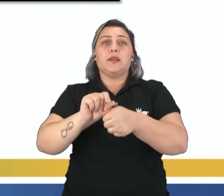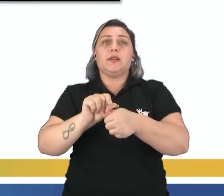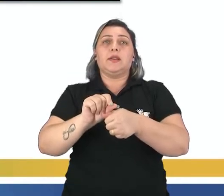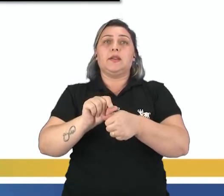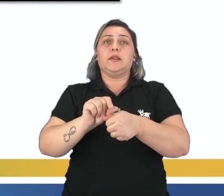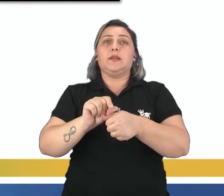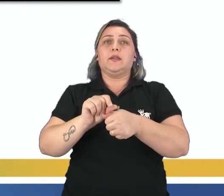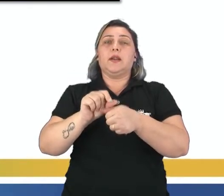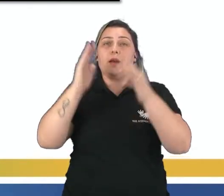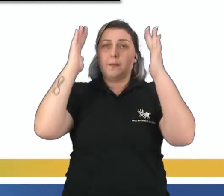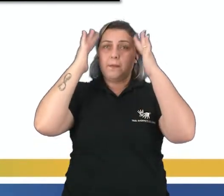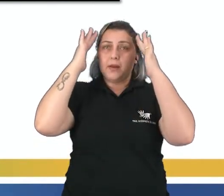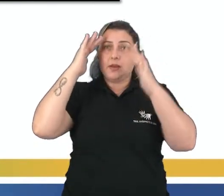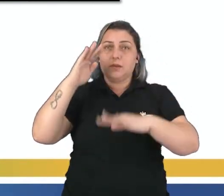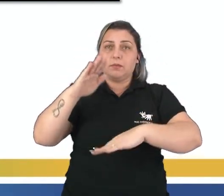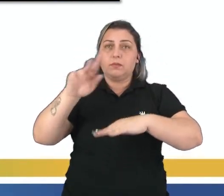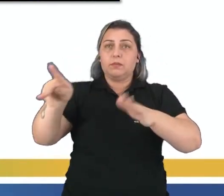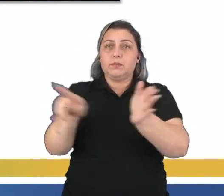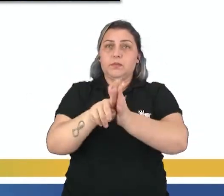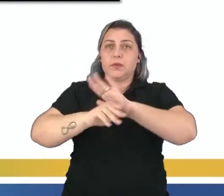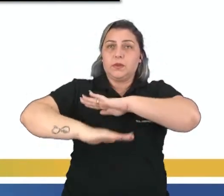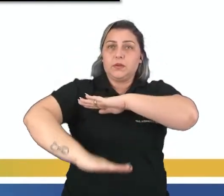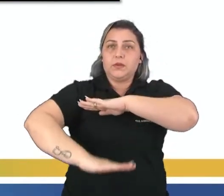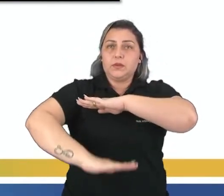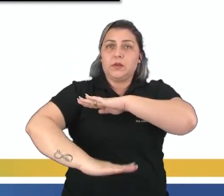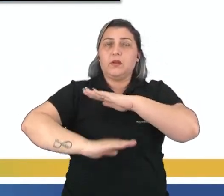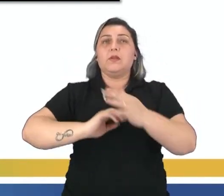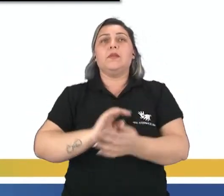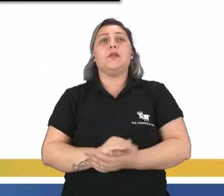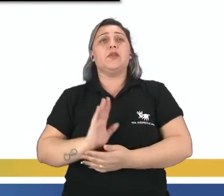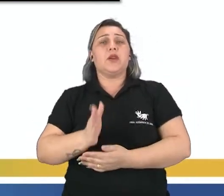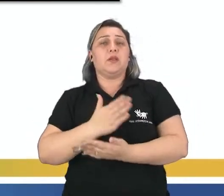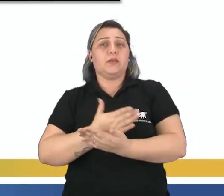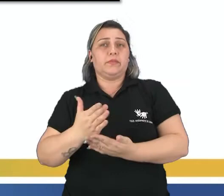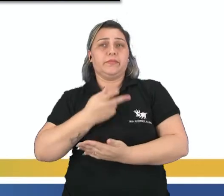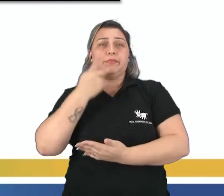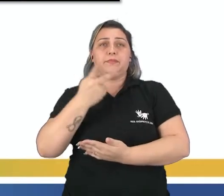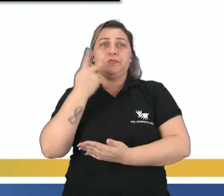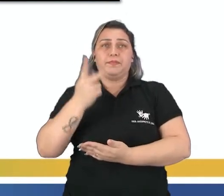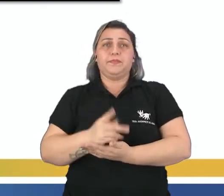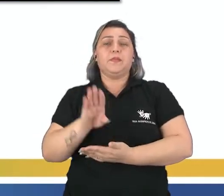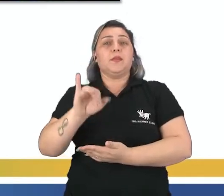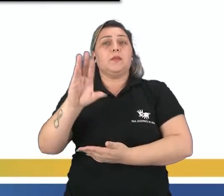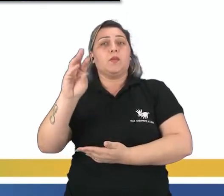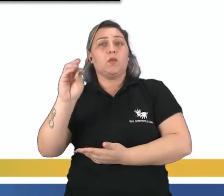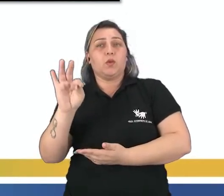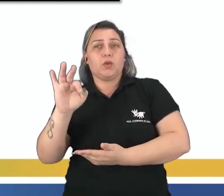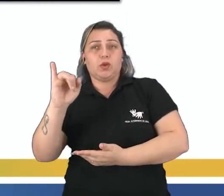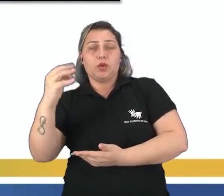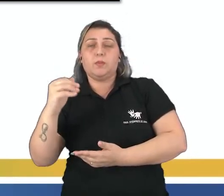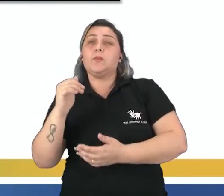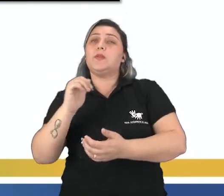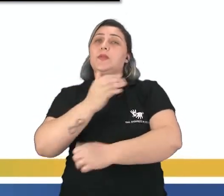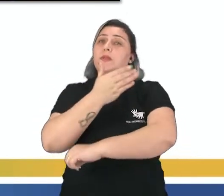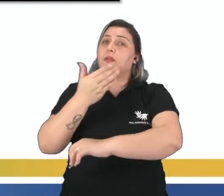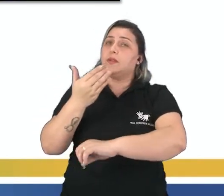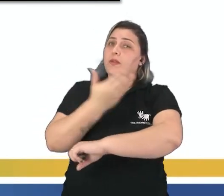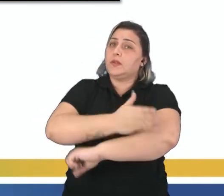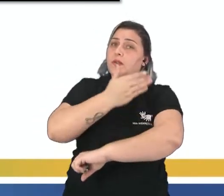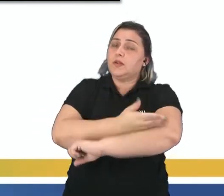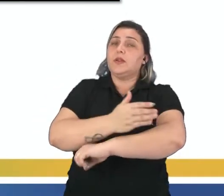sem bater a cabeça no chão, né? Então a gente já começa a falar sobre os biotipos e a atividade física,